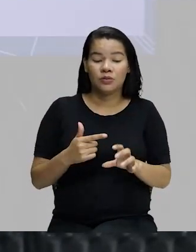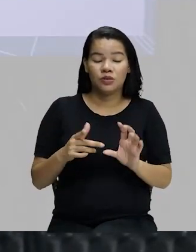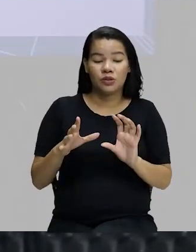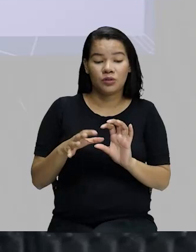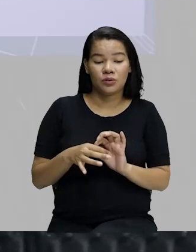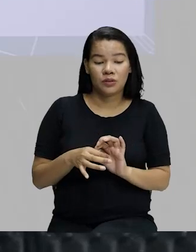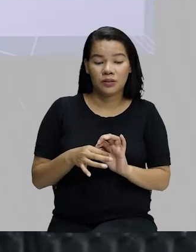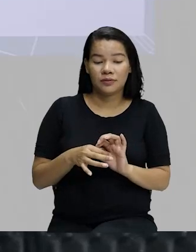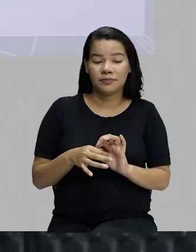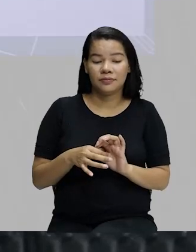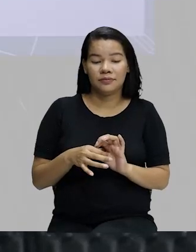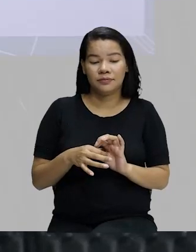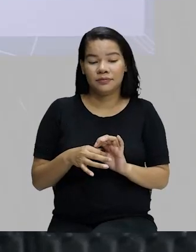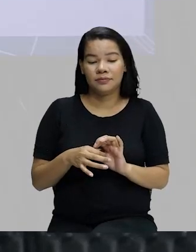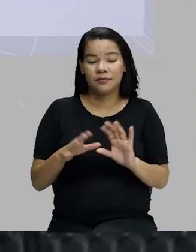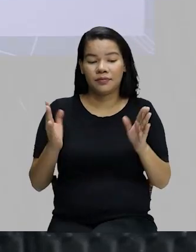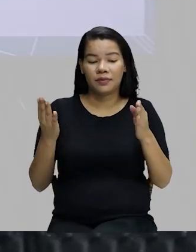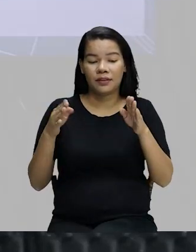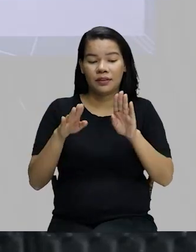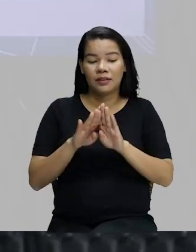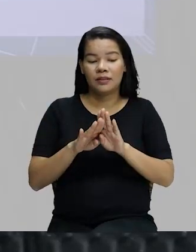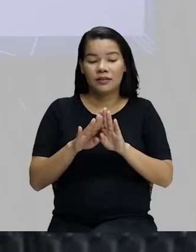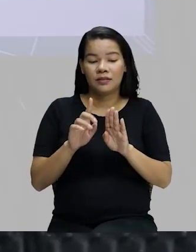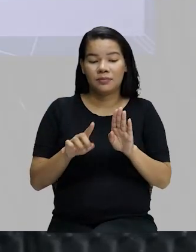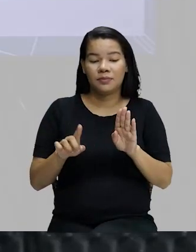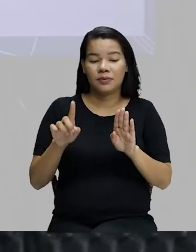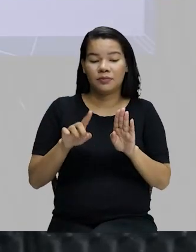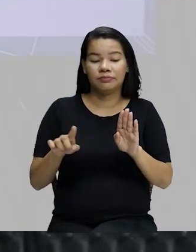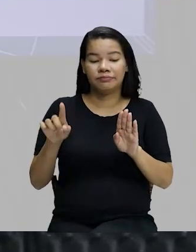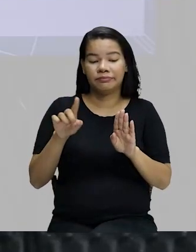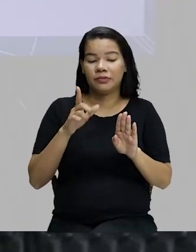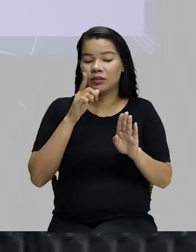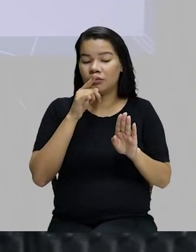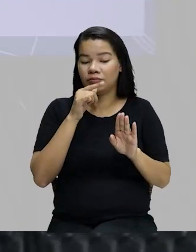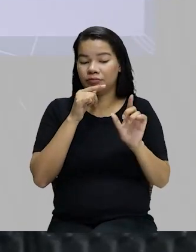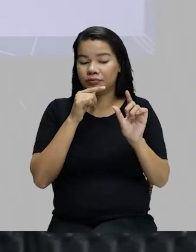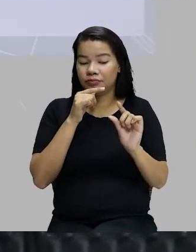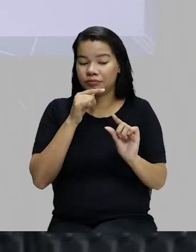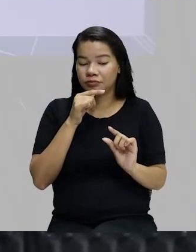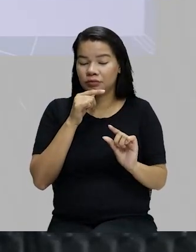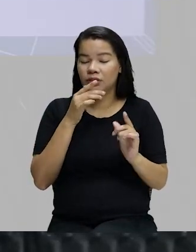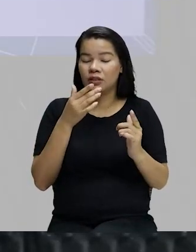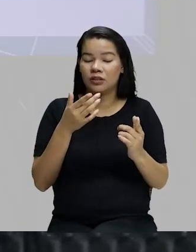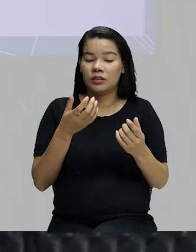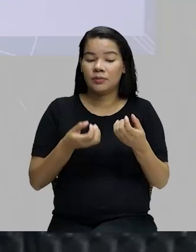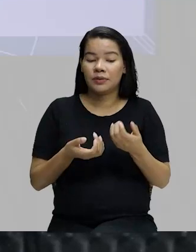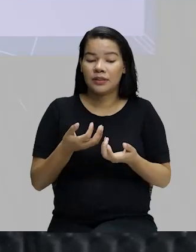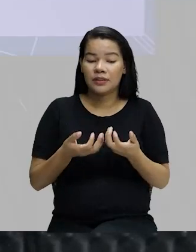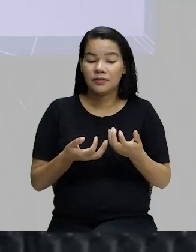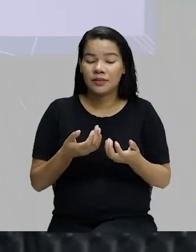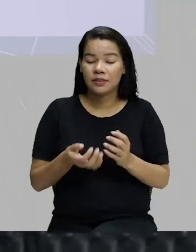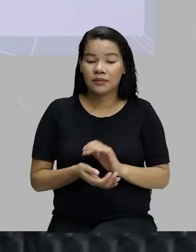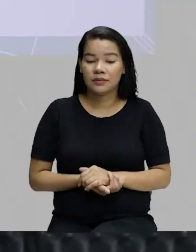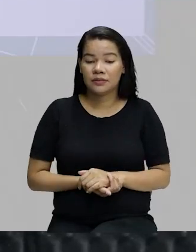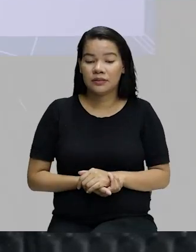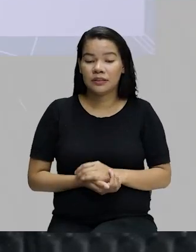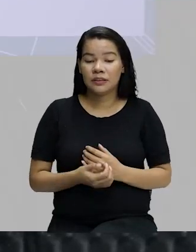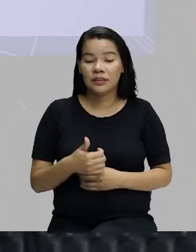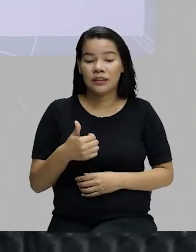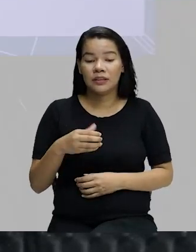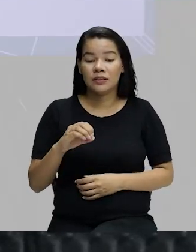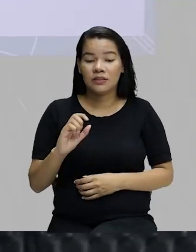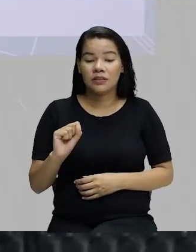Foram fechadas as válvulas para reduzir o fluxo de água para o resfriamento. 10 segundos após iniciar o